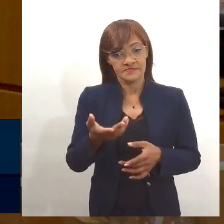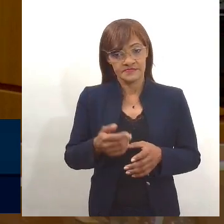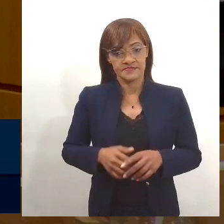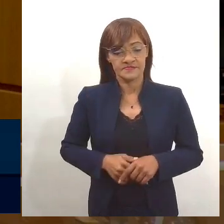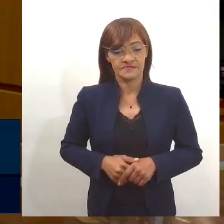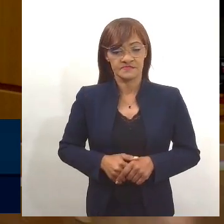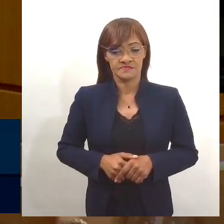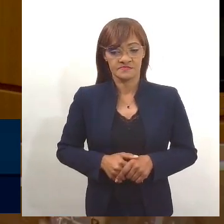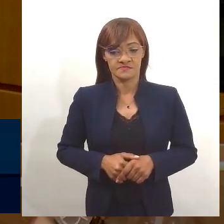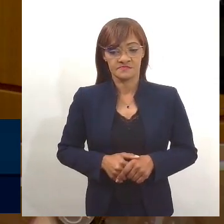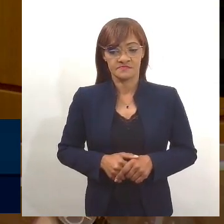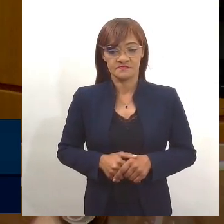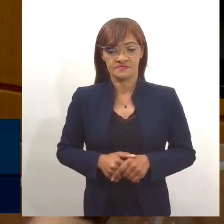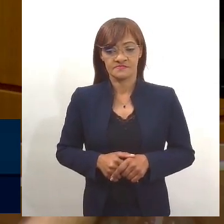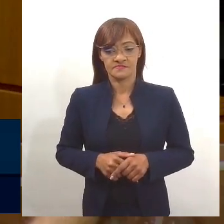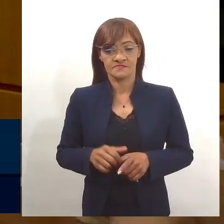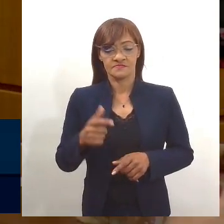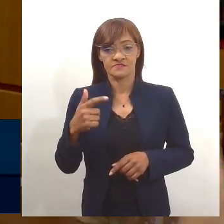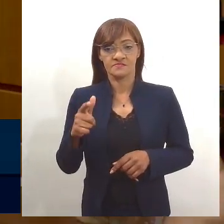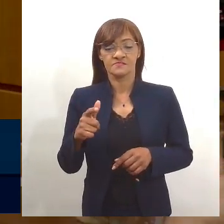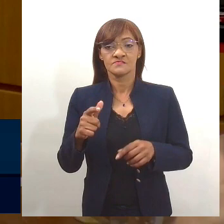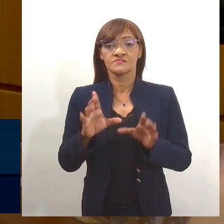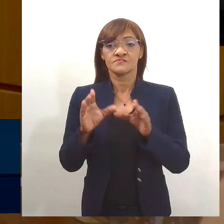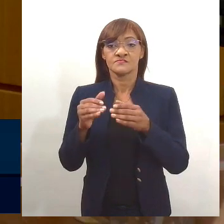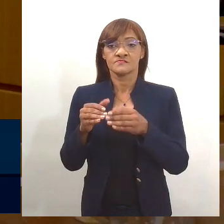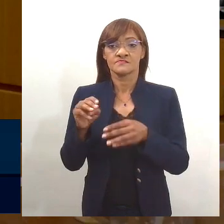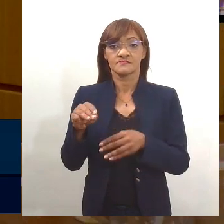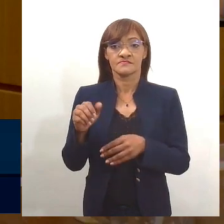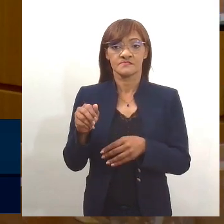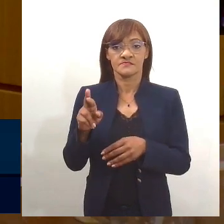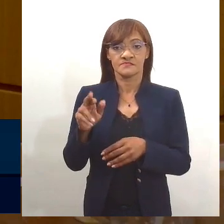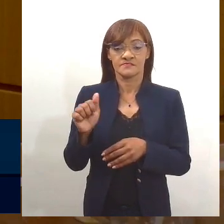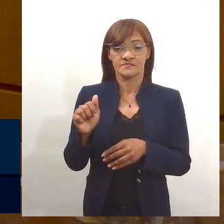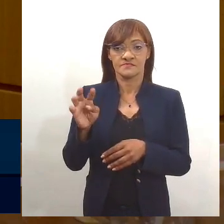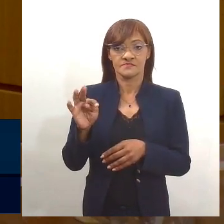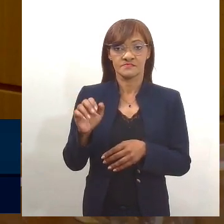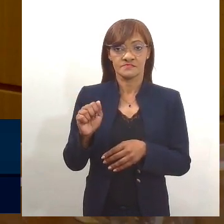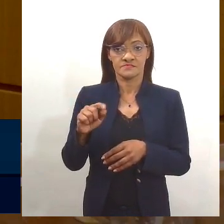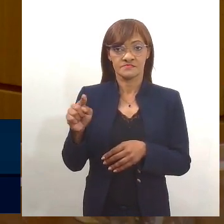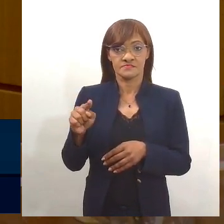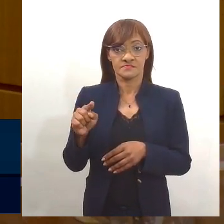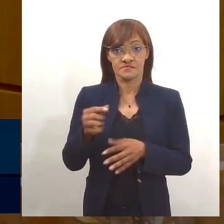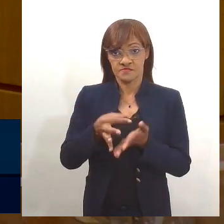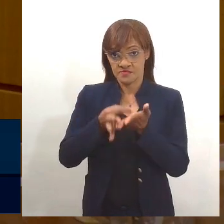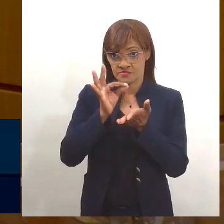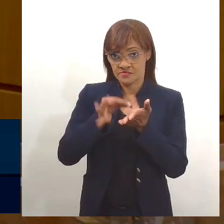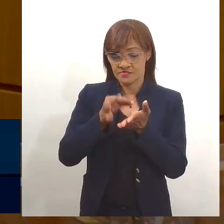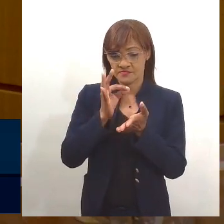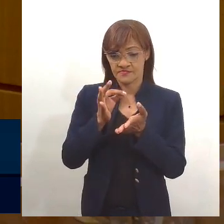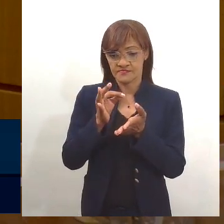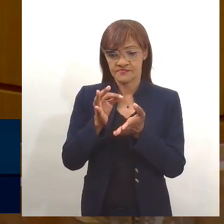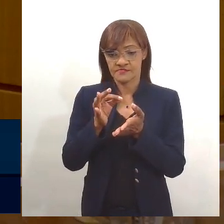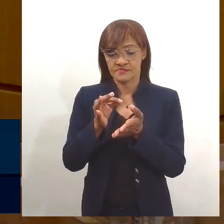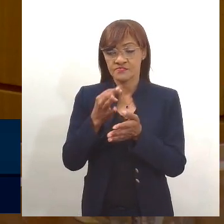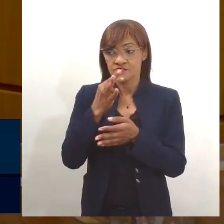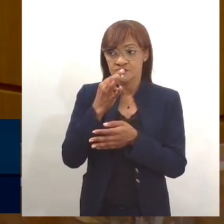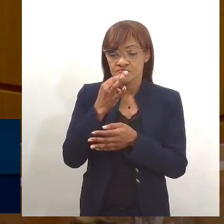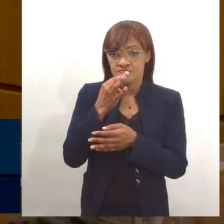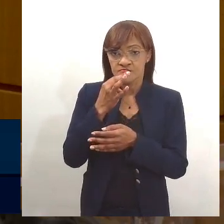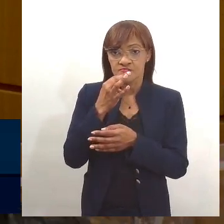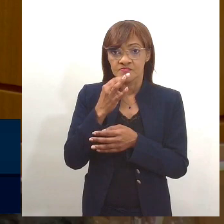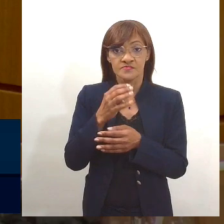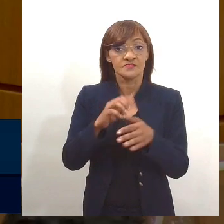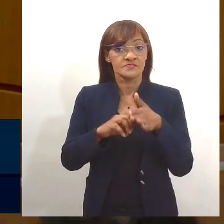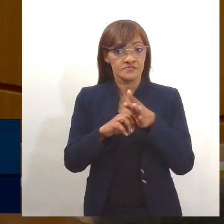Maratá. E também muitas outras pessoas que eu pude conhecer aqui no estado, né? Hoje,